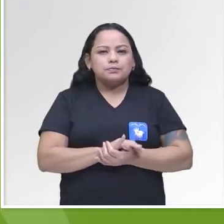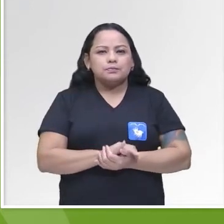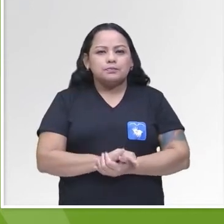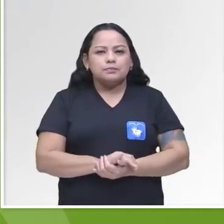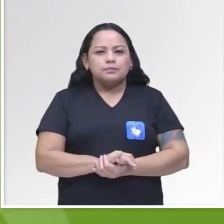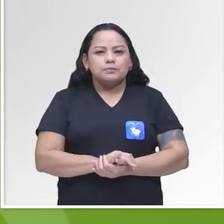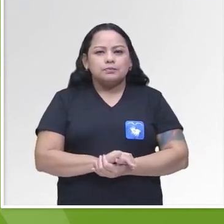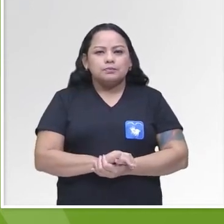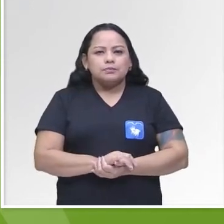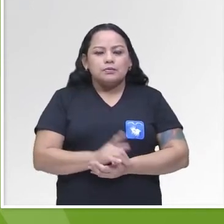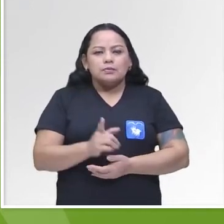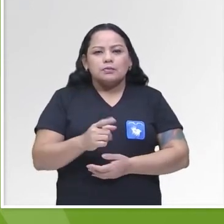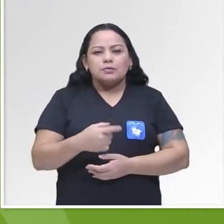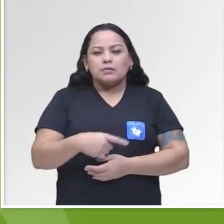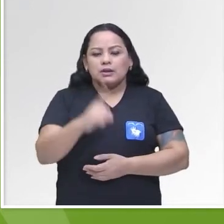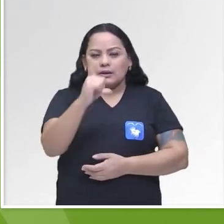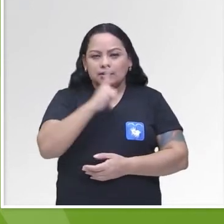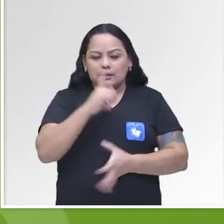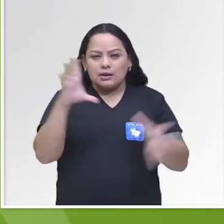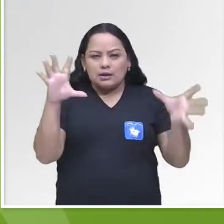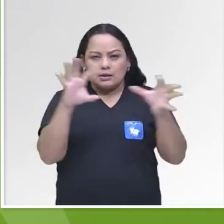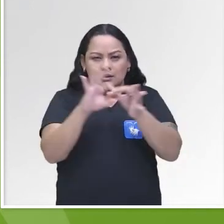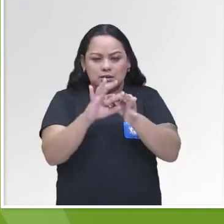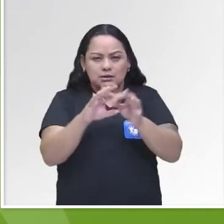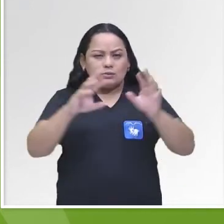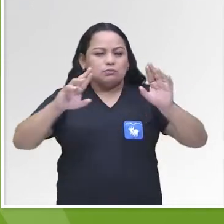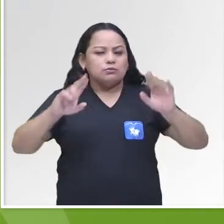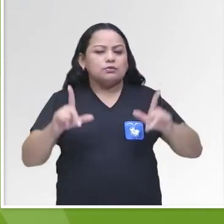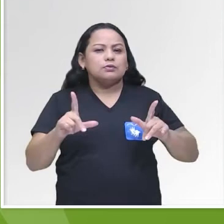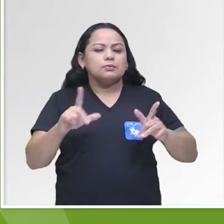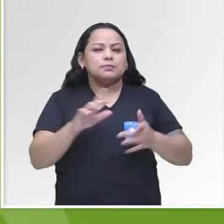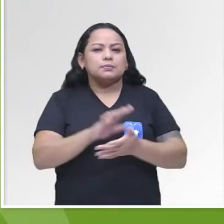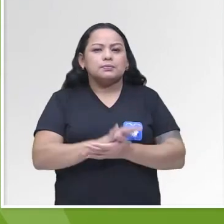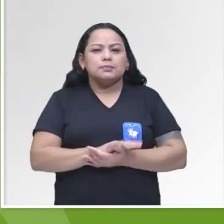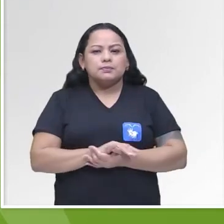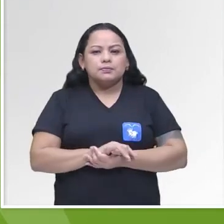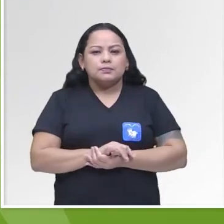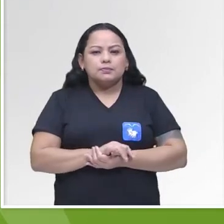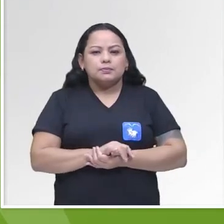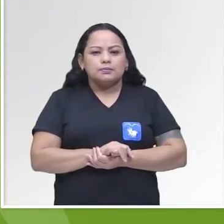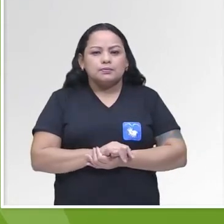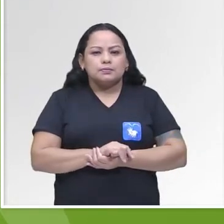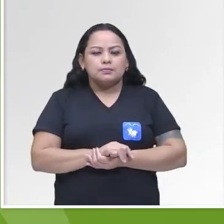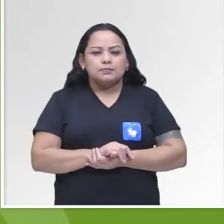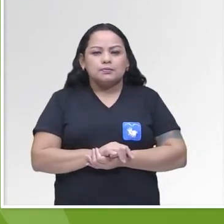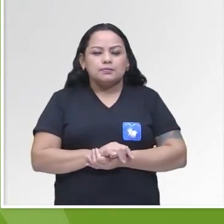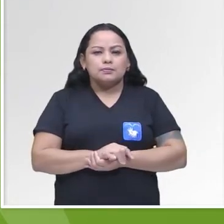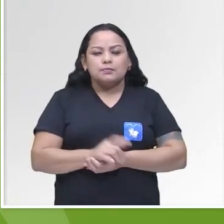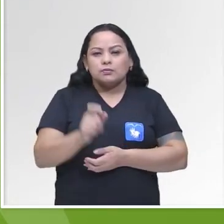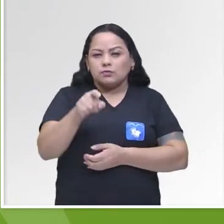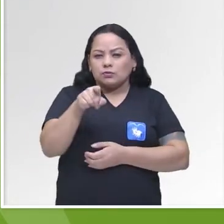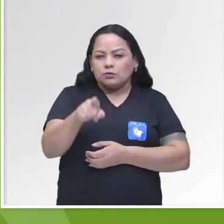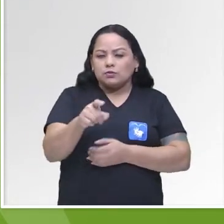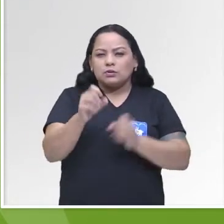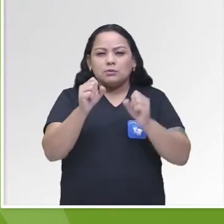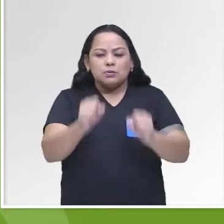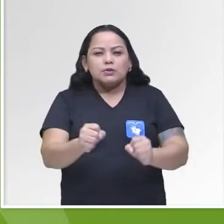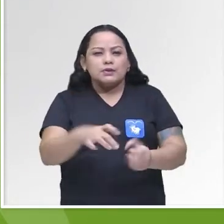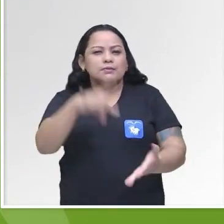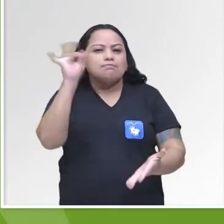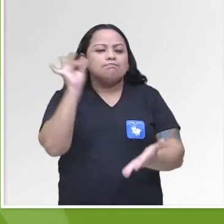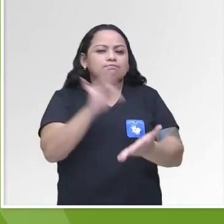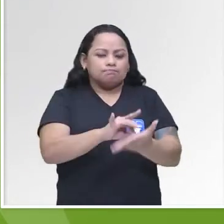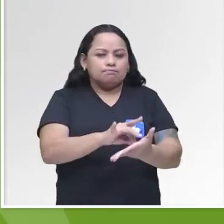você tem ligantes diferentes, você pode